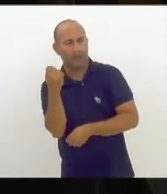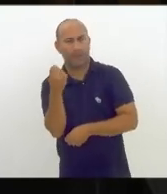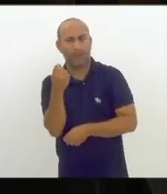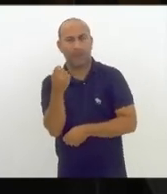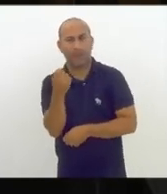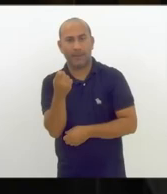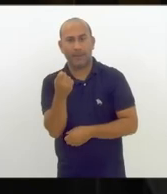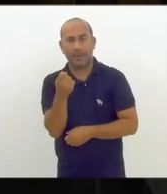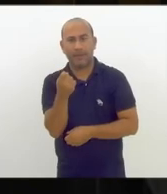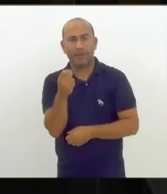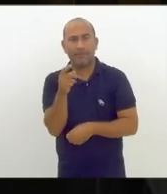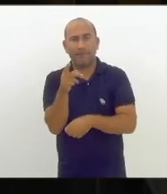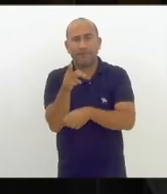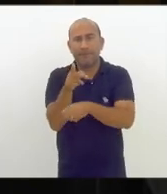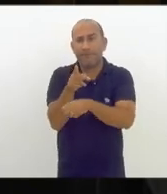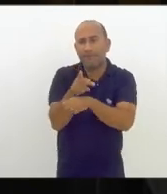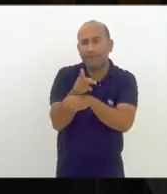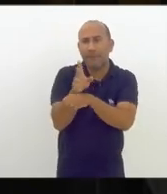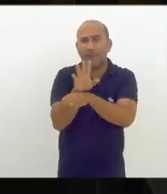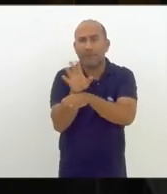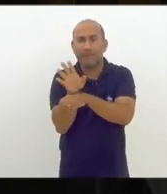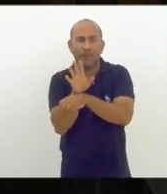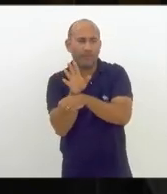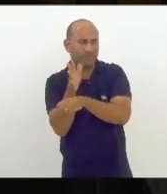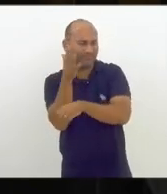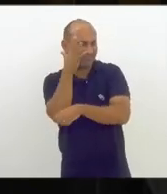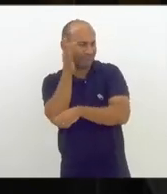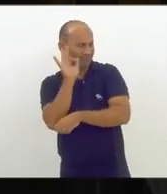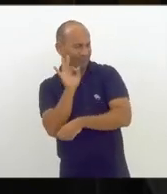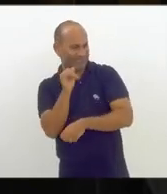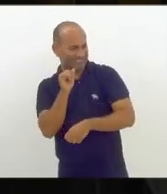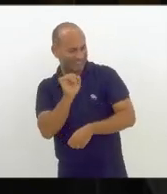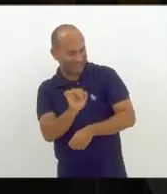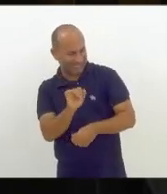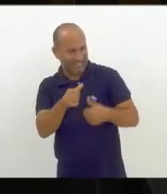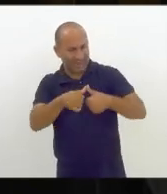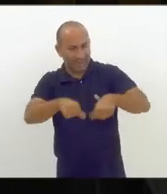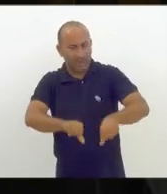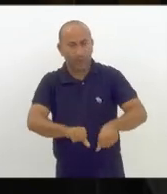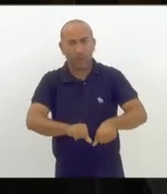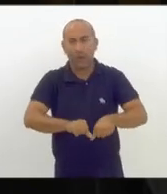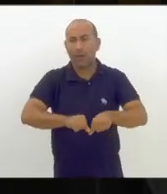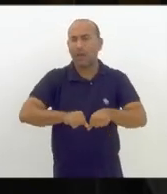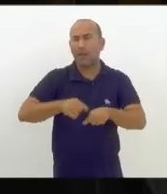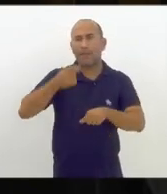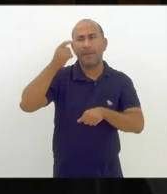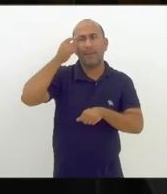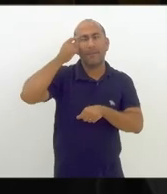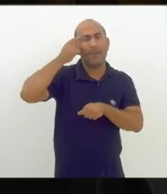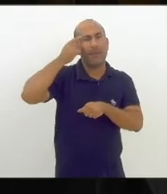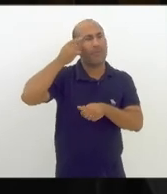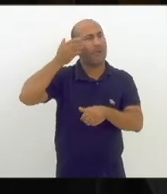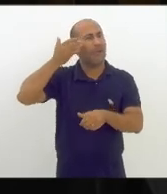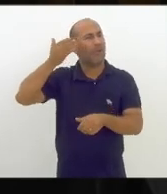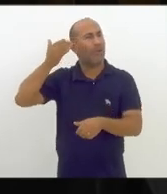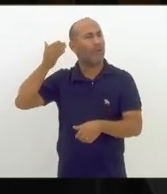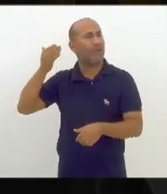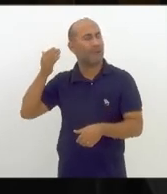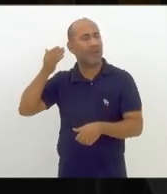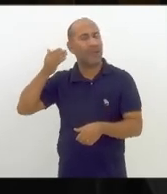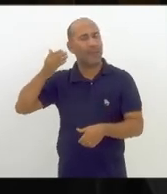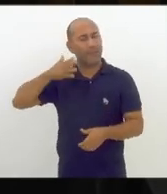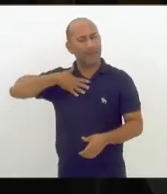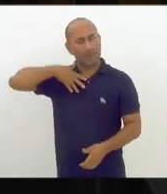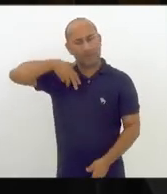banheiro. Não sei se fico. Tornar instante em memória distante, fugindo com meus passos, ou